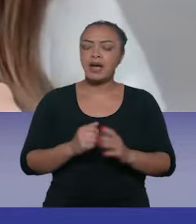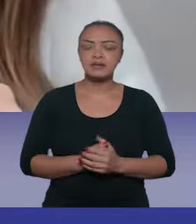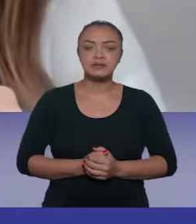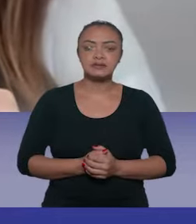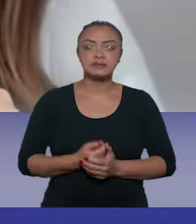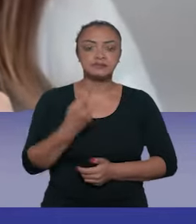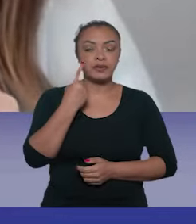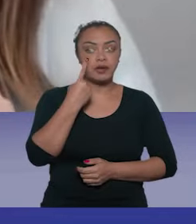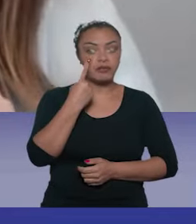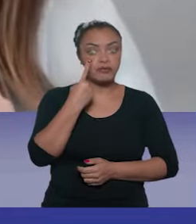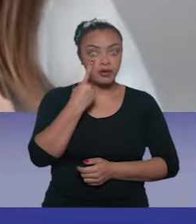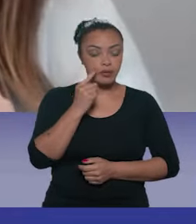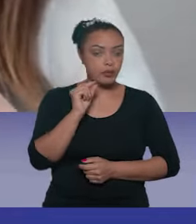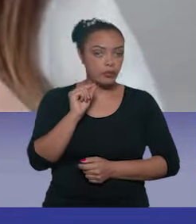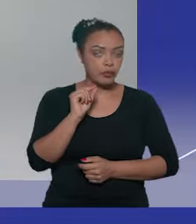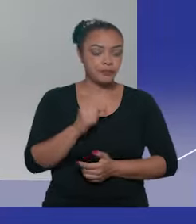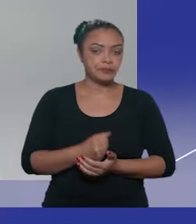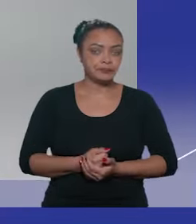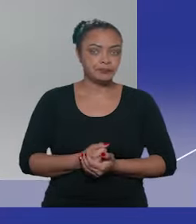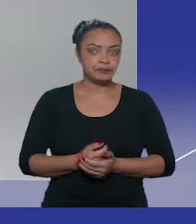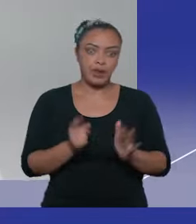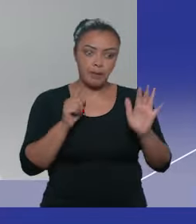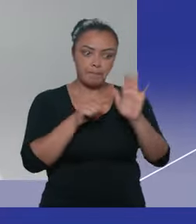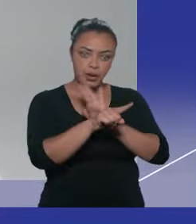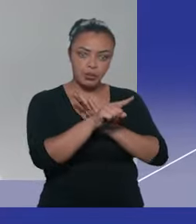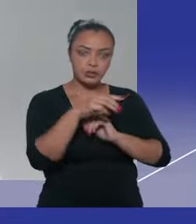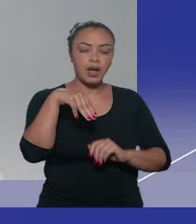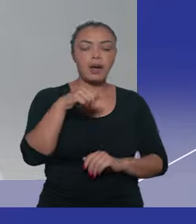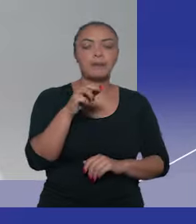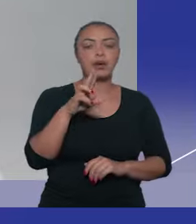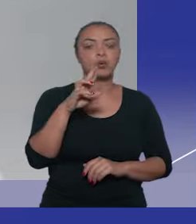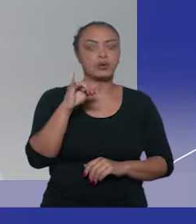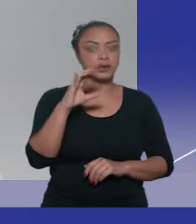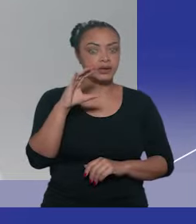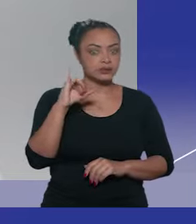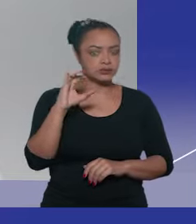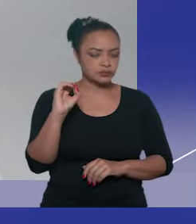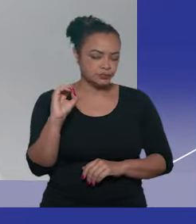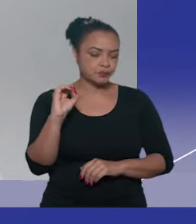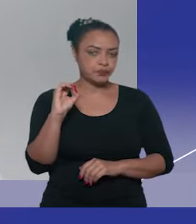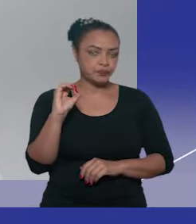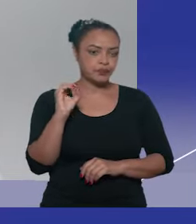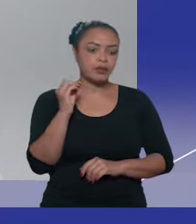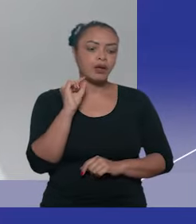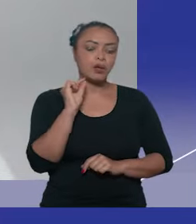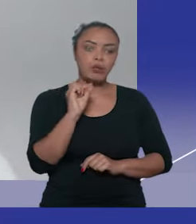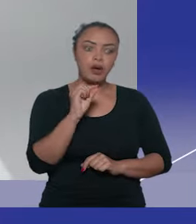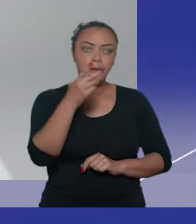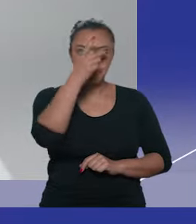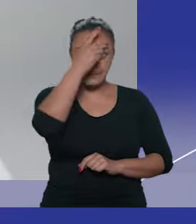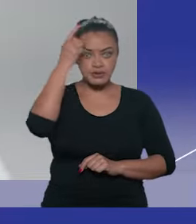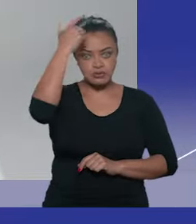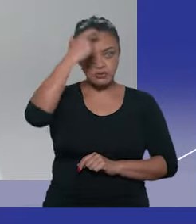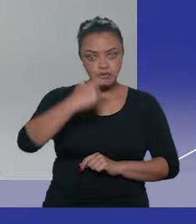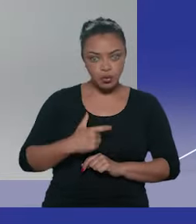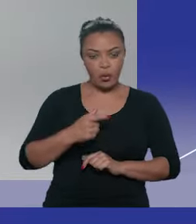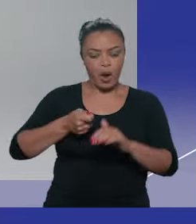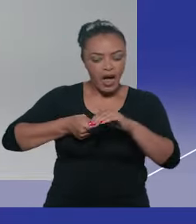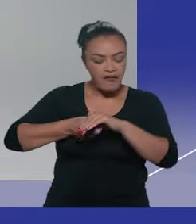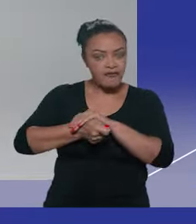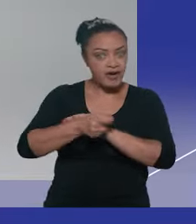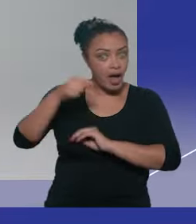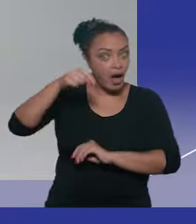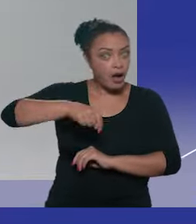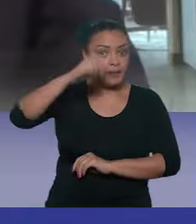um pouco para o olhar, fazer essa pergunta para o Maurício, voltar para o olhar de quem investe